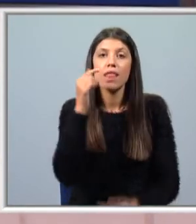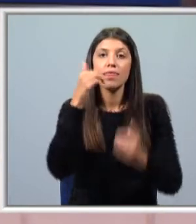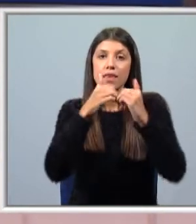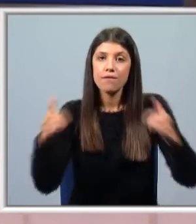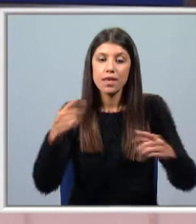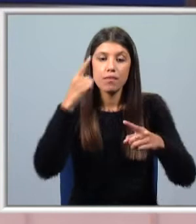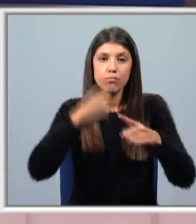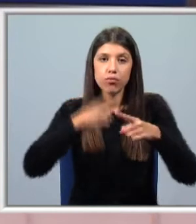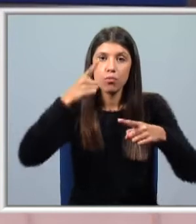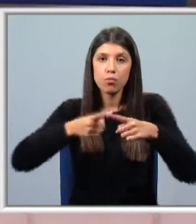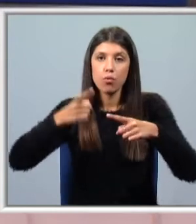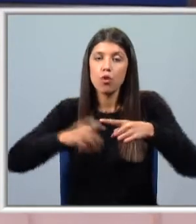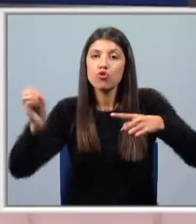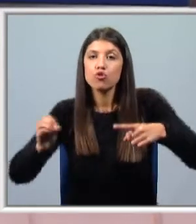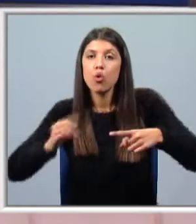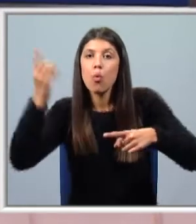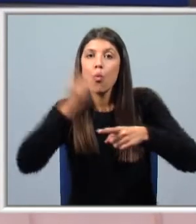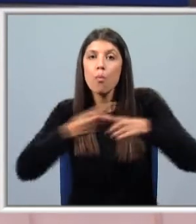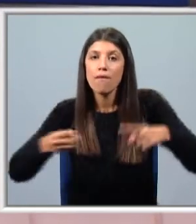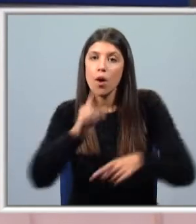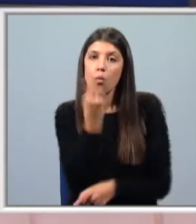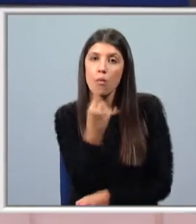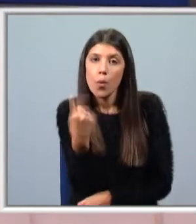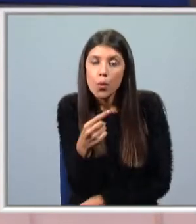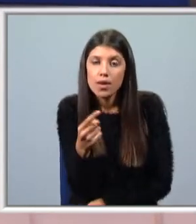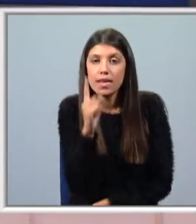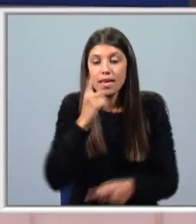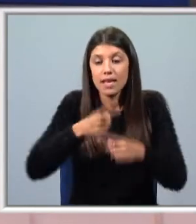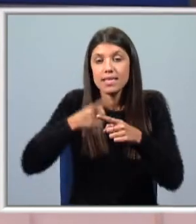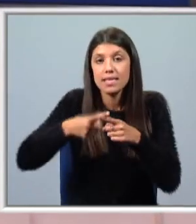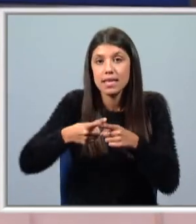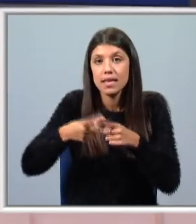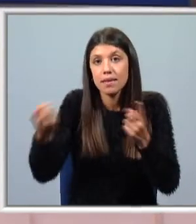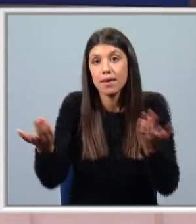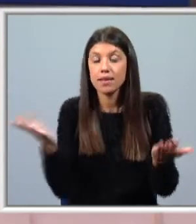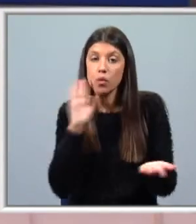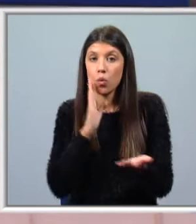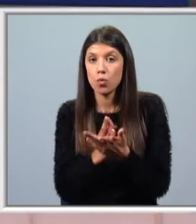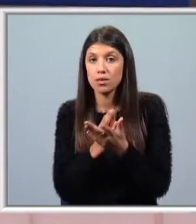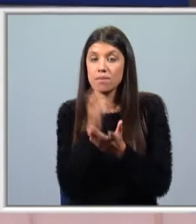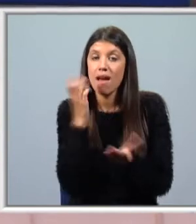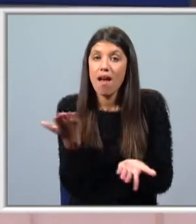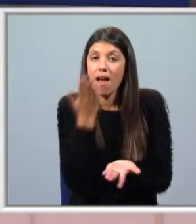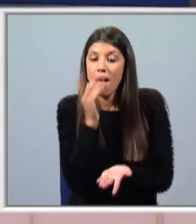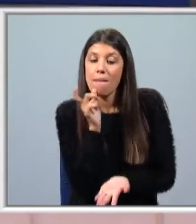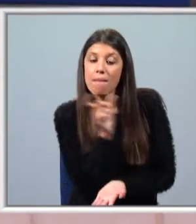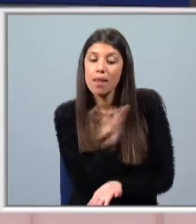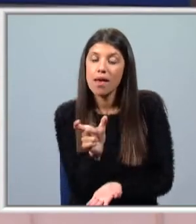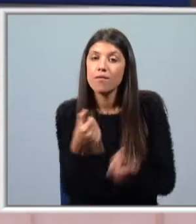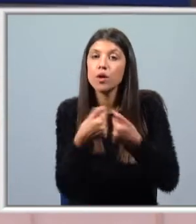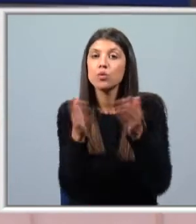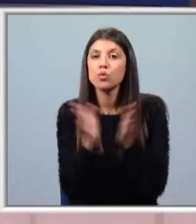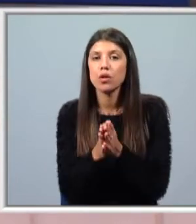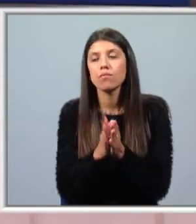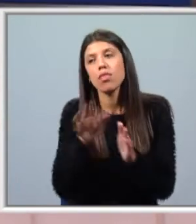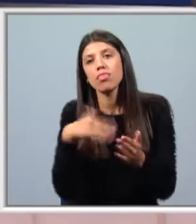tem só uma sílaba. Daí que a última sílaba era. Então, olha, vou dar-te então outro